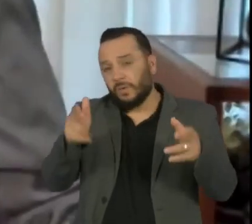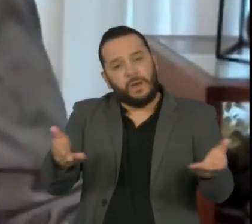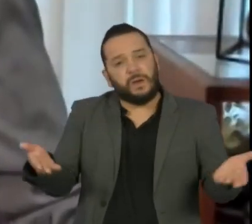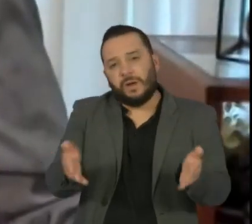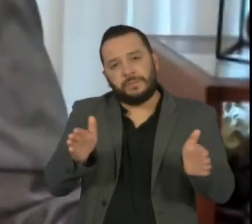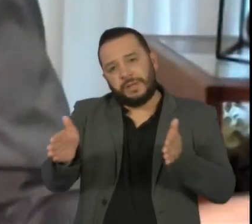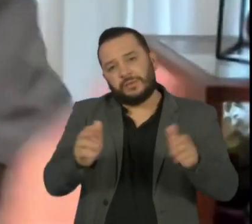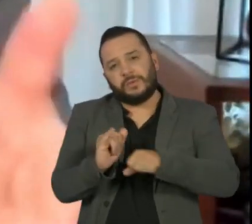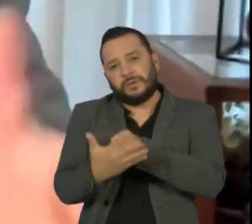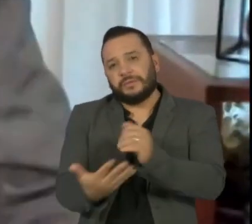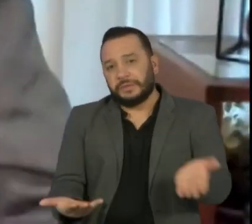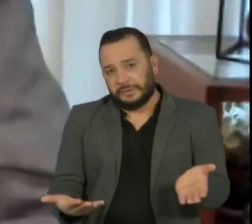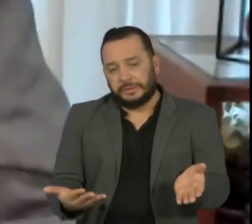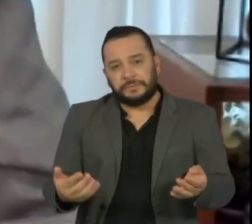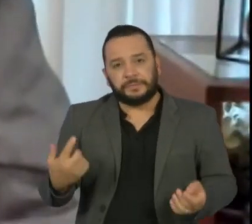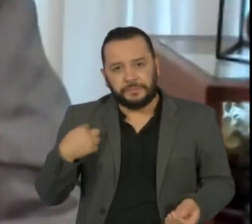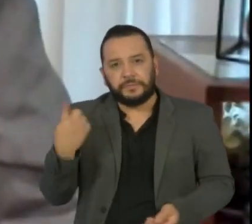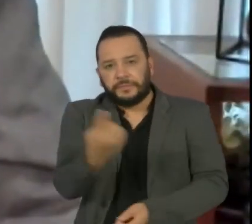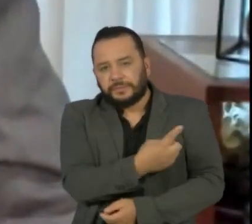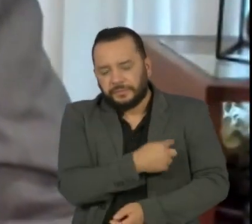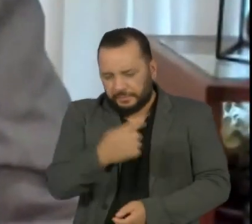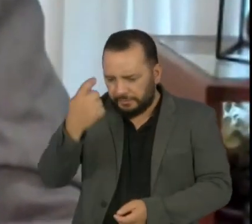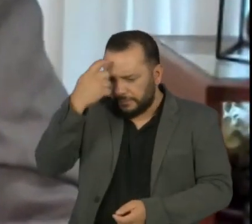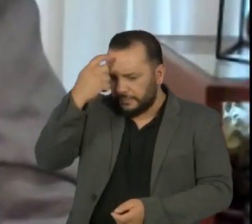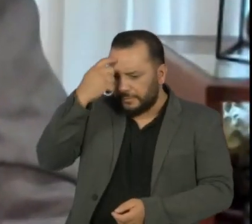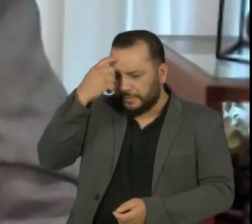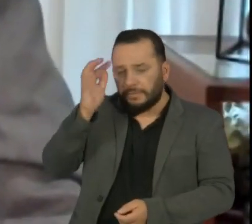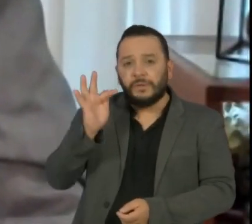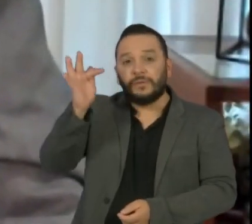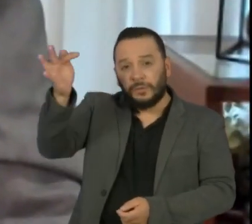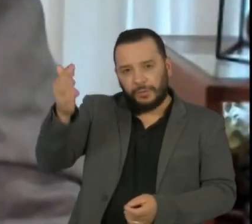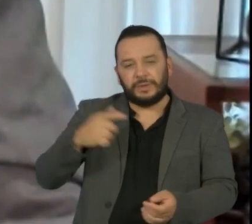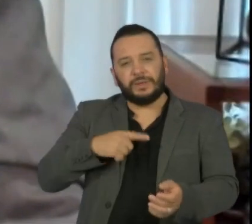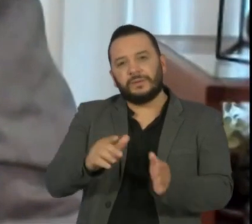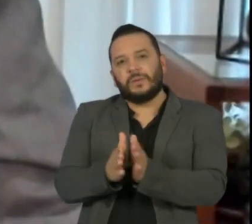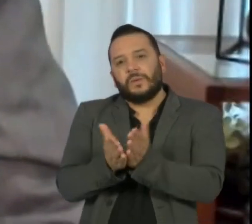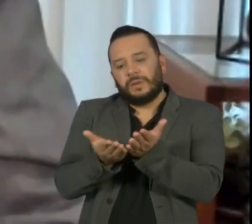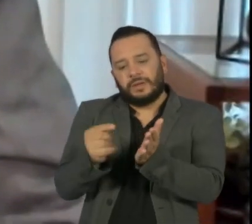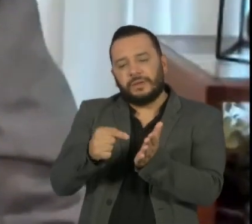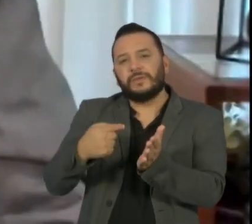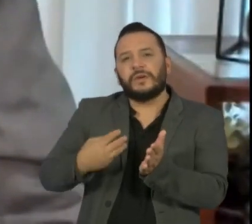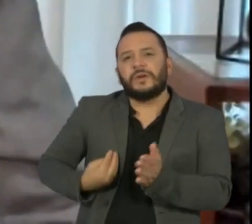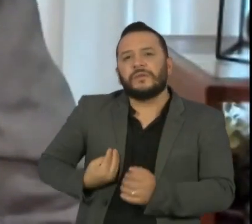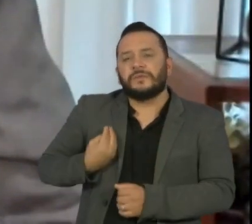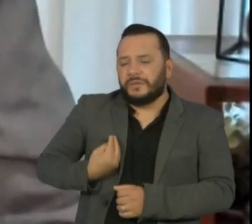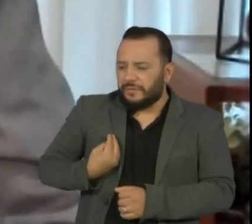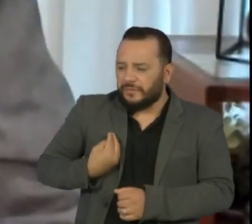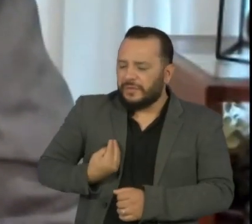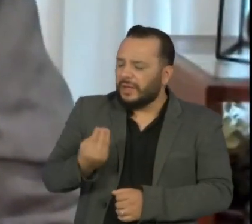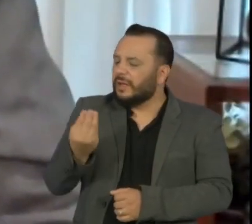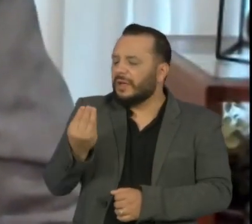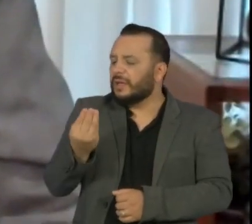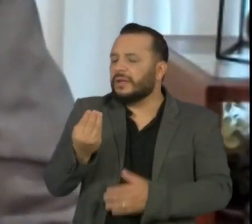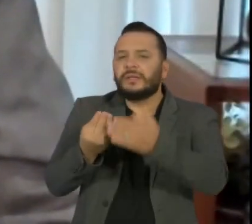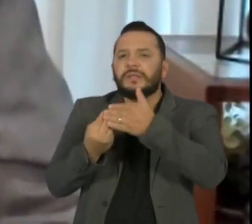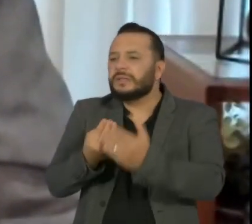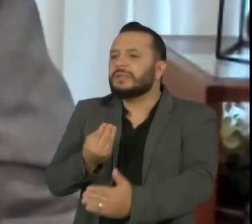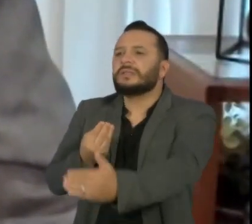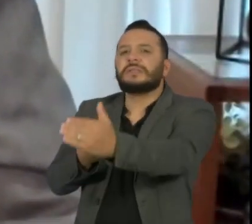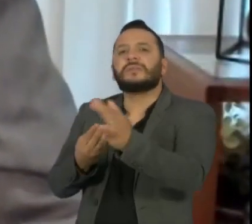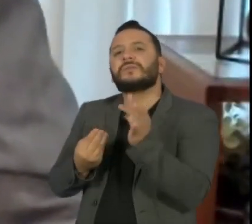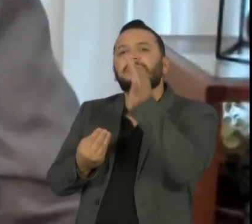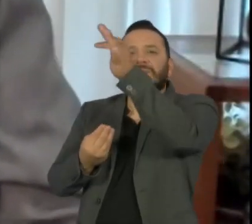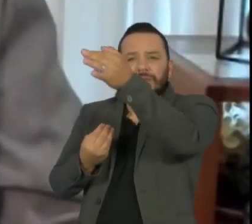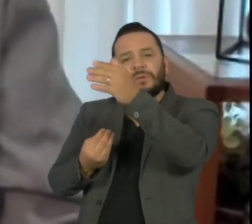vivemos o tempo todo, né? Nessa direção, o título chega a viver a que se destina, inclusive a partir